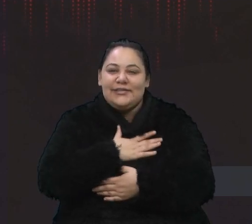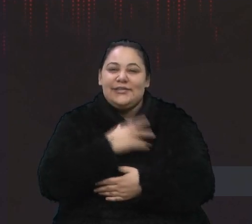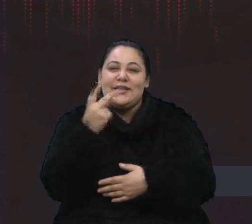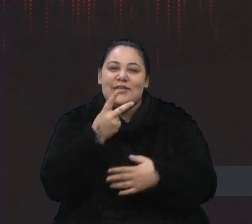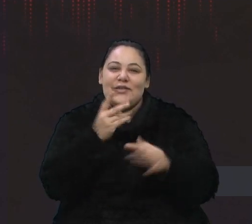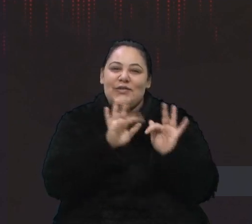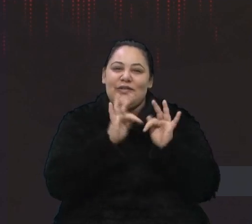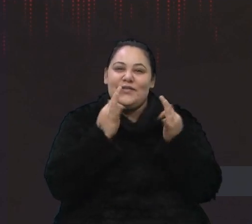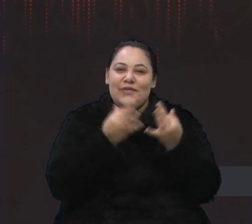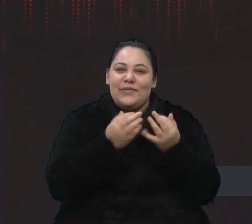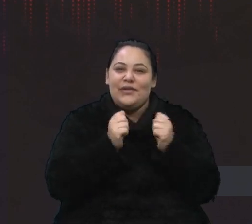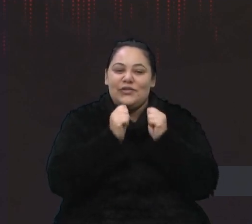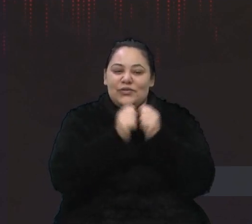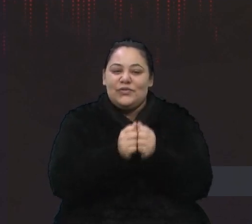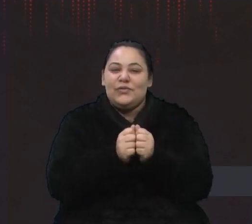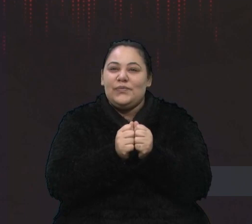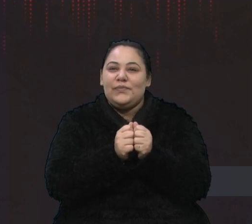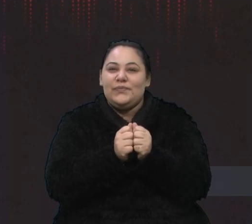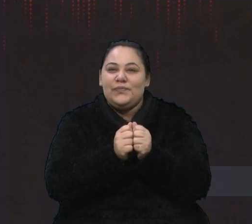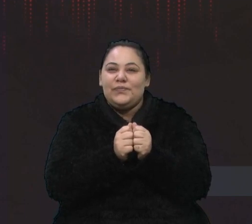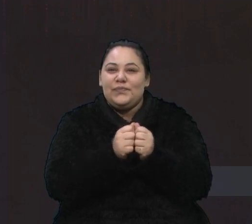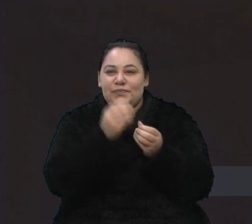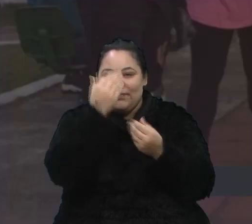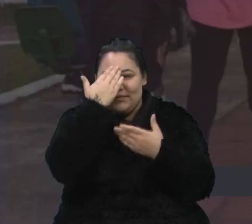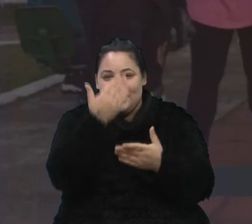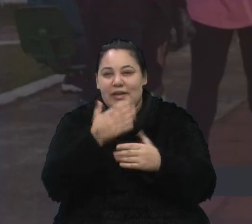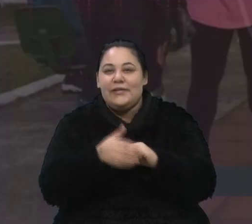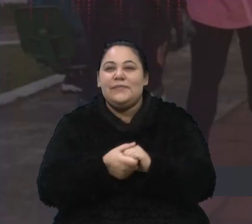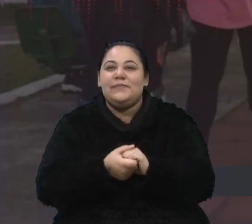família, com o grupo de dança Alarme Falso. Valeu? Obrigadão.